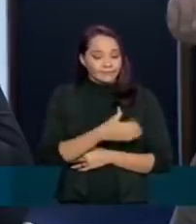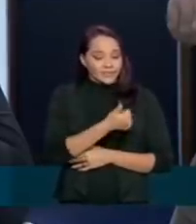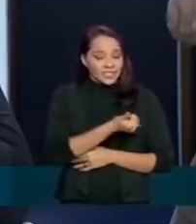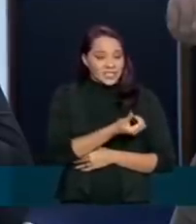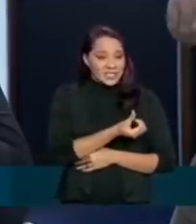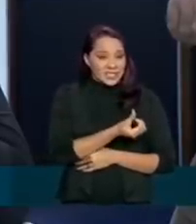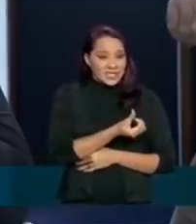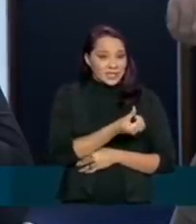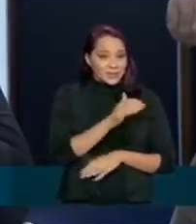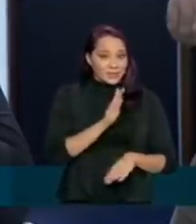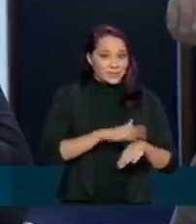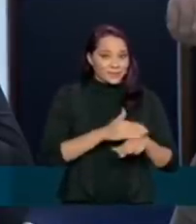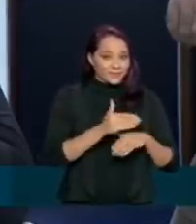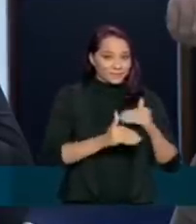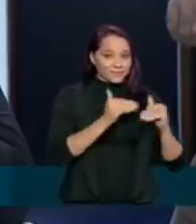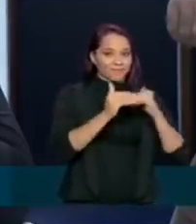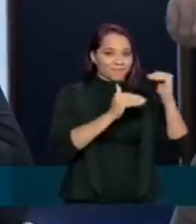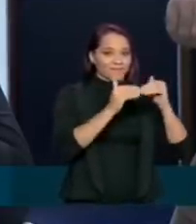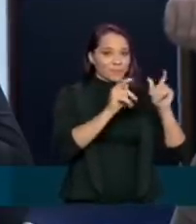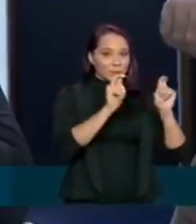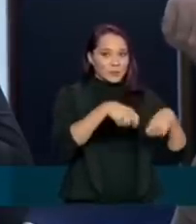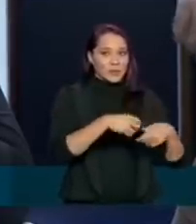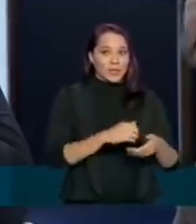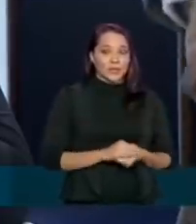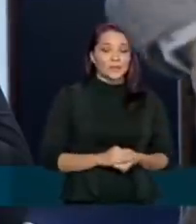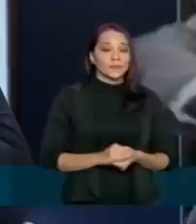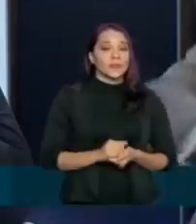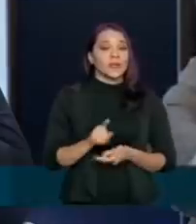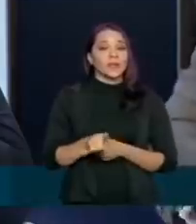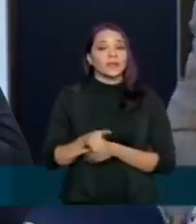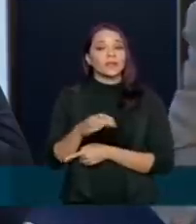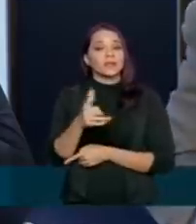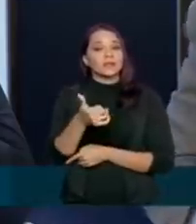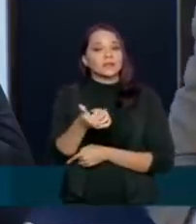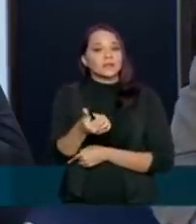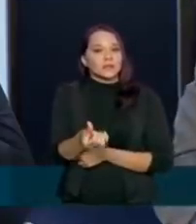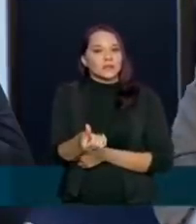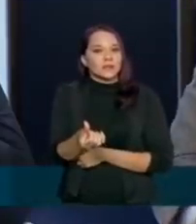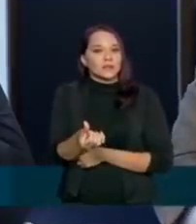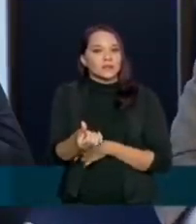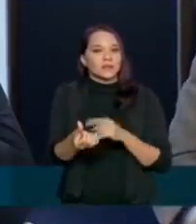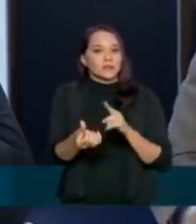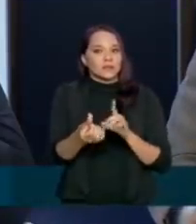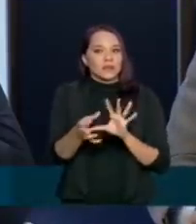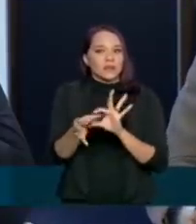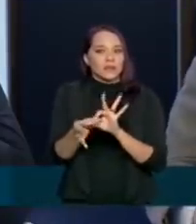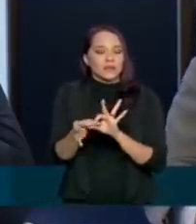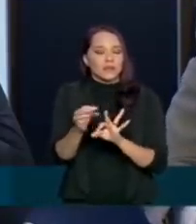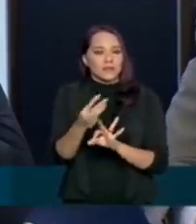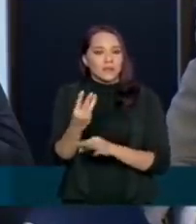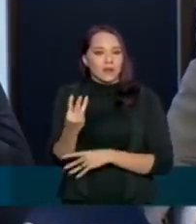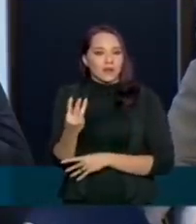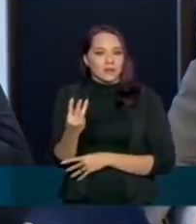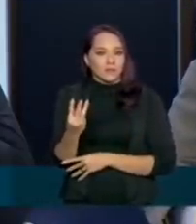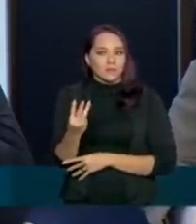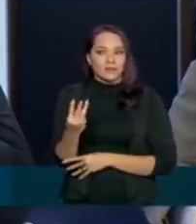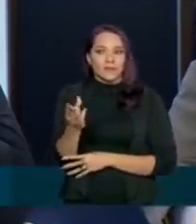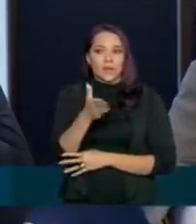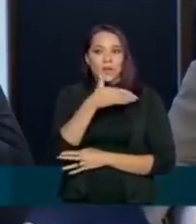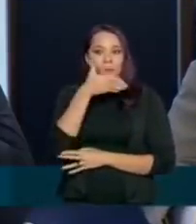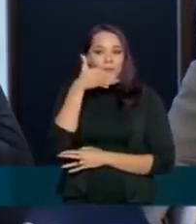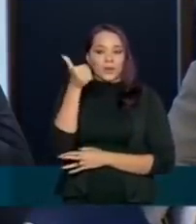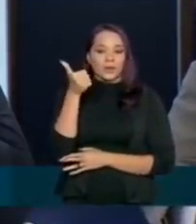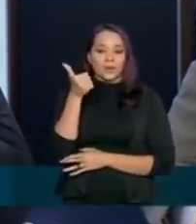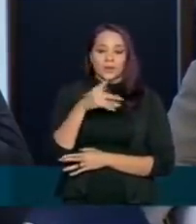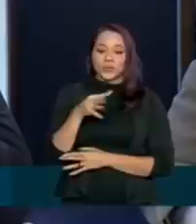mais promissoras possibilidades, e dentro das 16 nós elencamos 3. A melhor de todas,